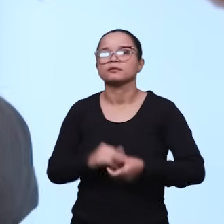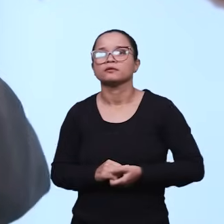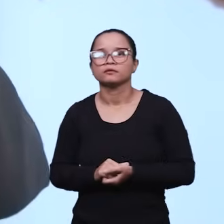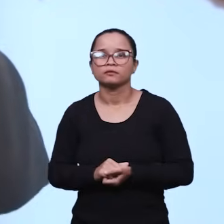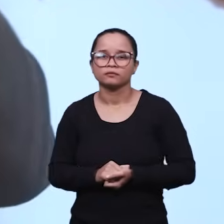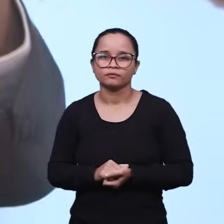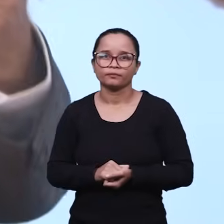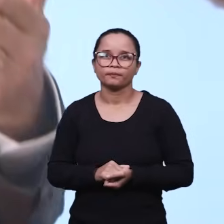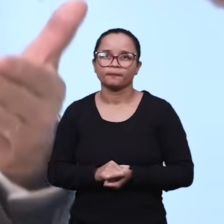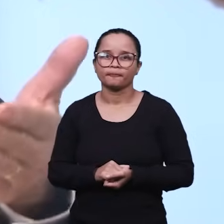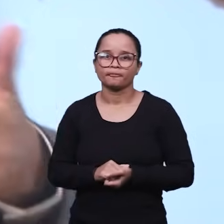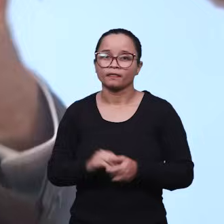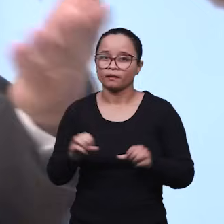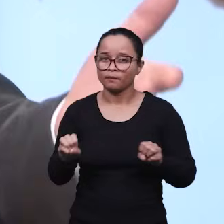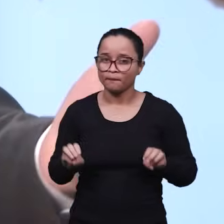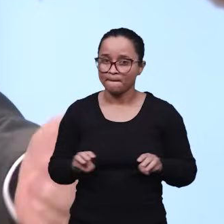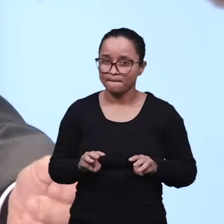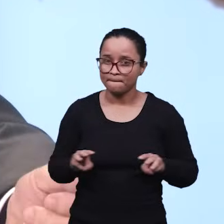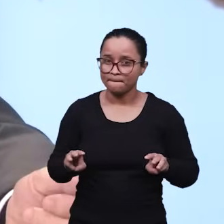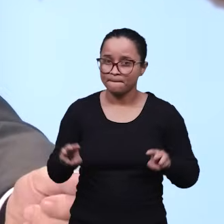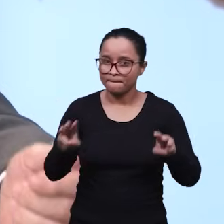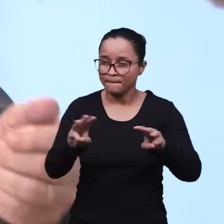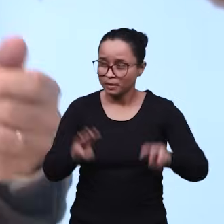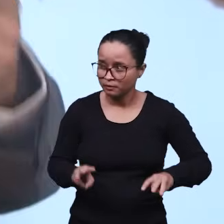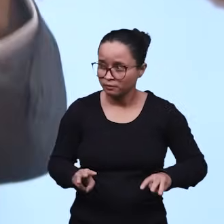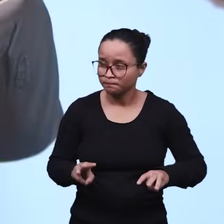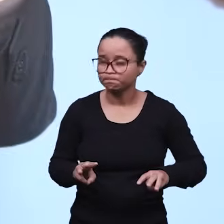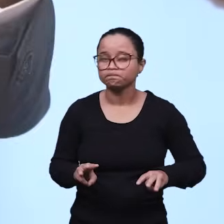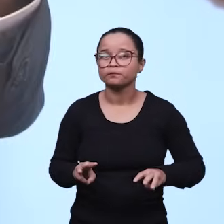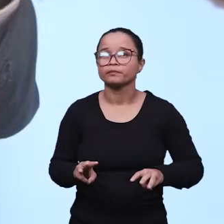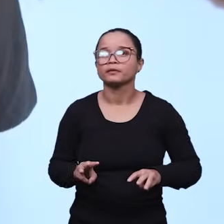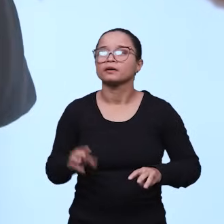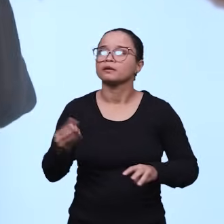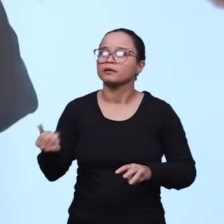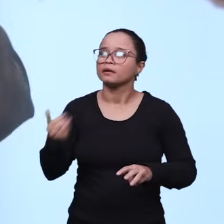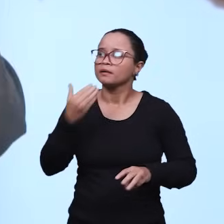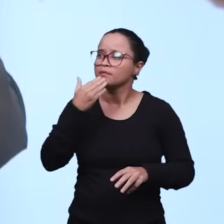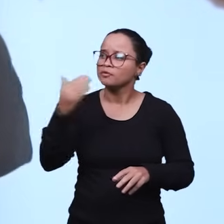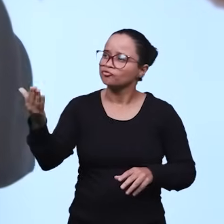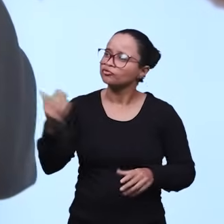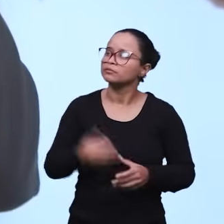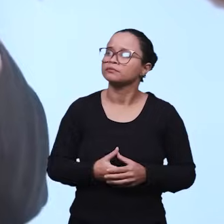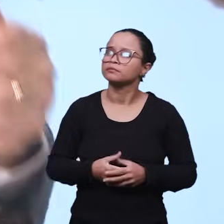características macedônicas, um varão macedônico, pedindo que ele viesse